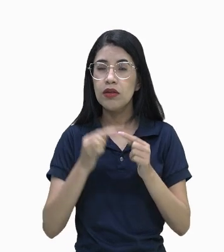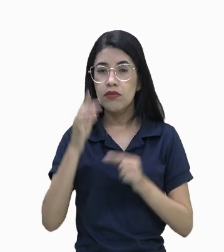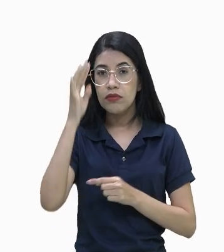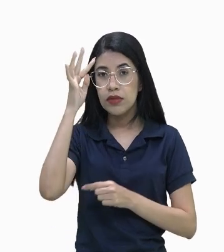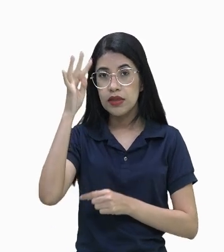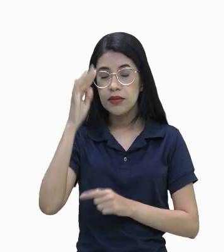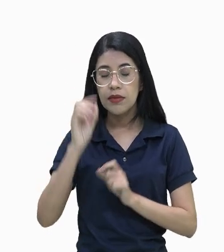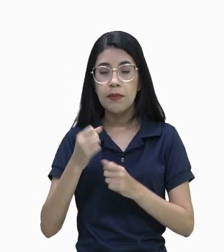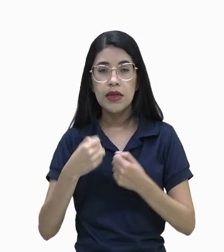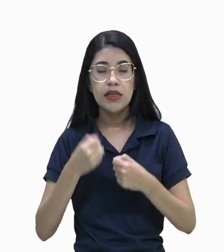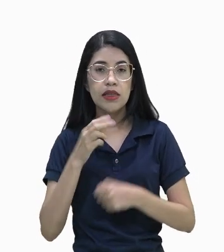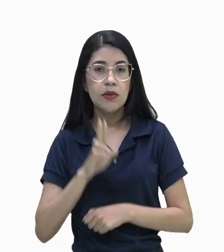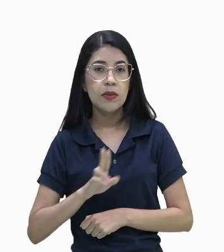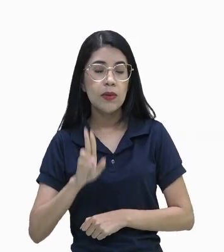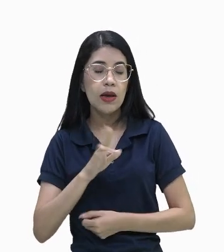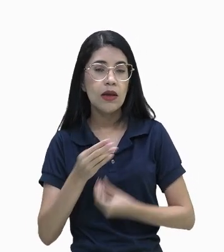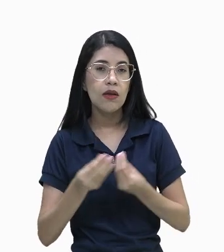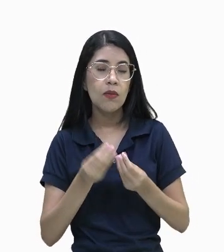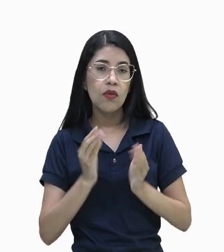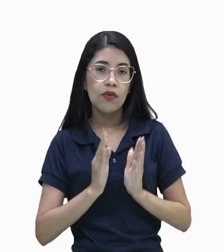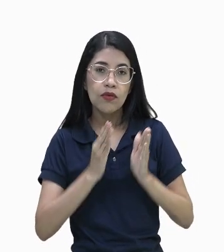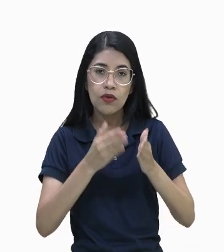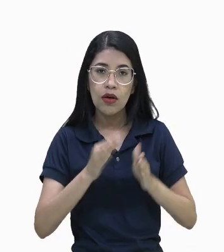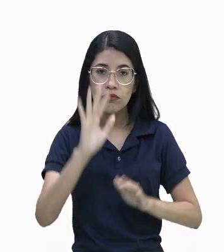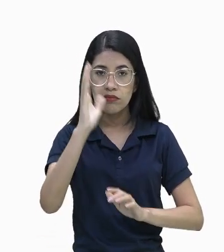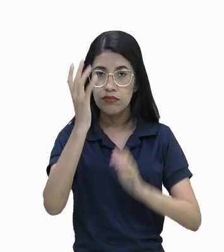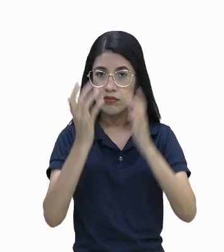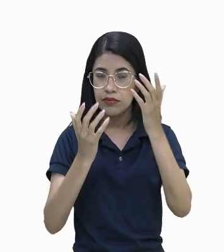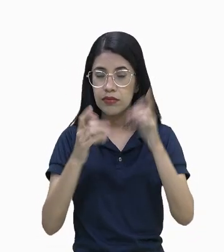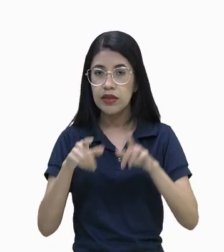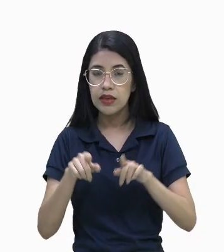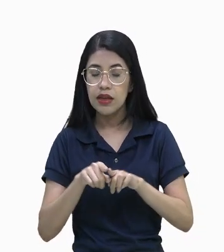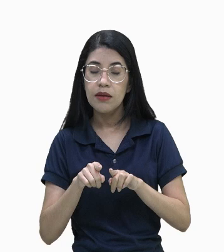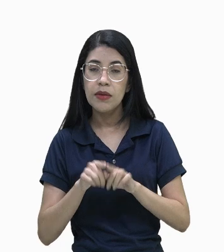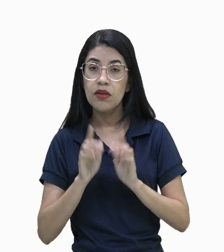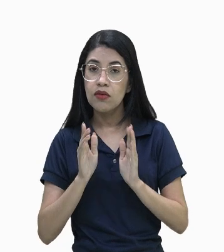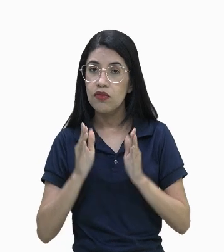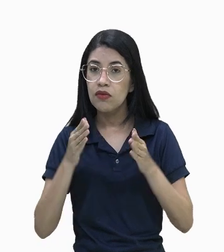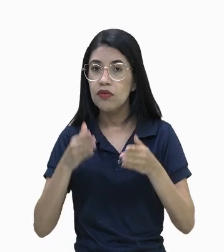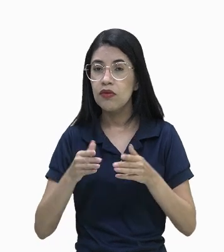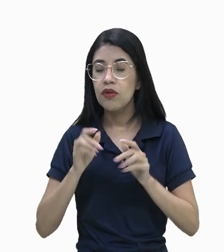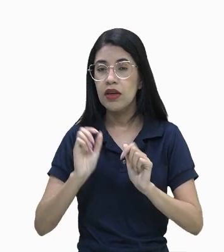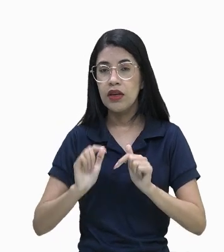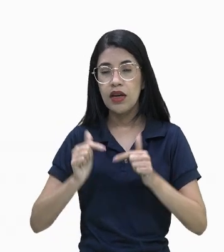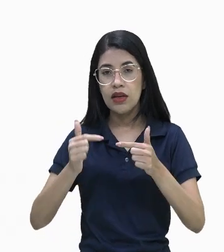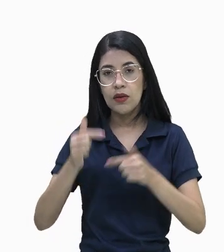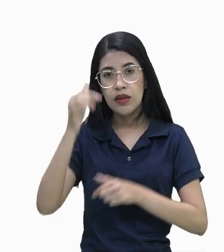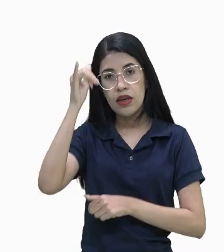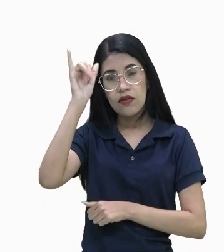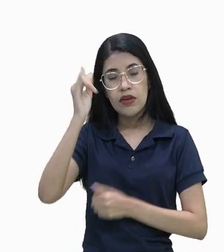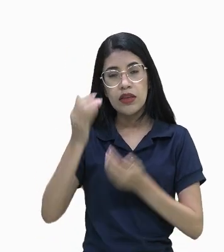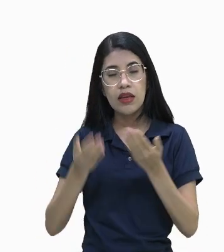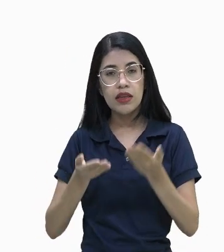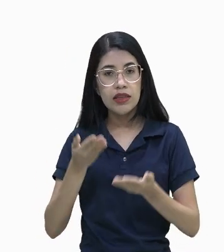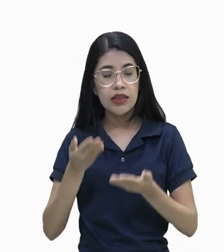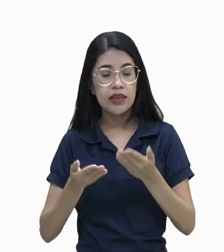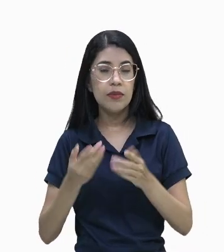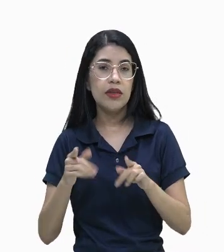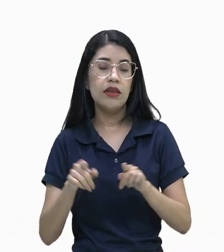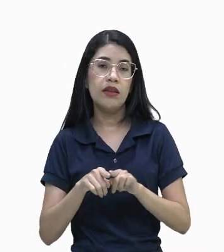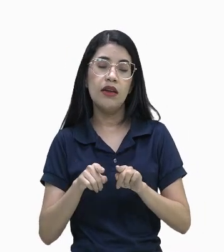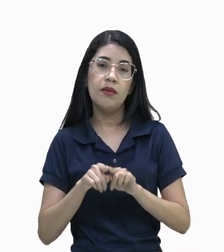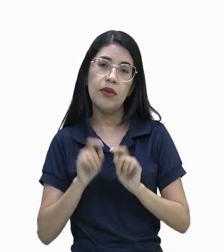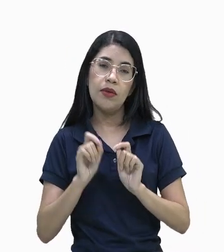ser aplicada às questões climáticas, com foco em ações que não gerem o desequilíbrio dos biomas e